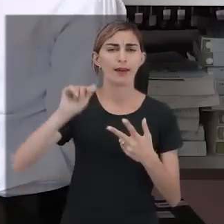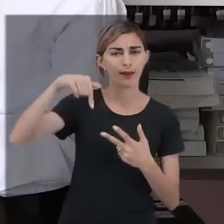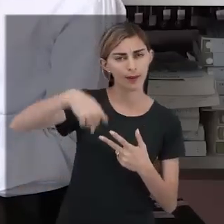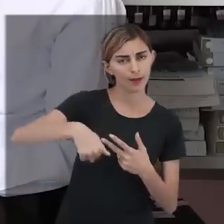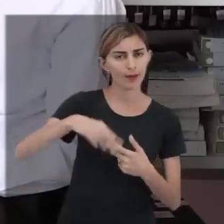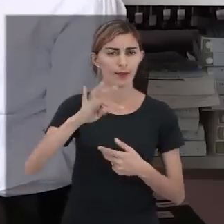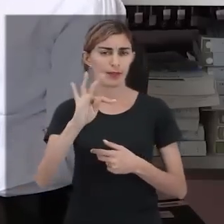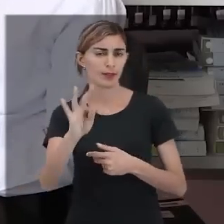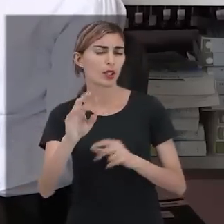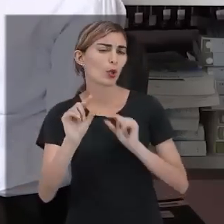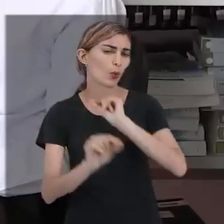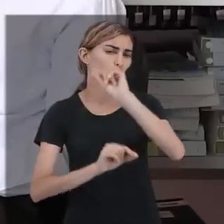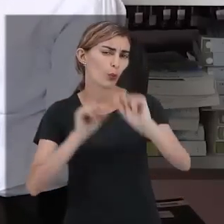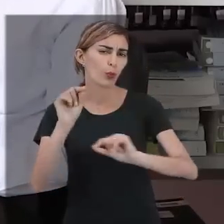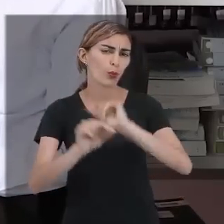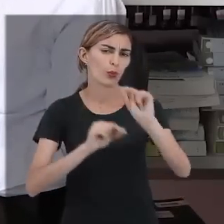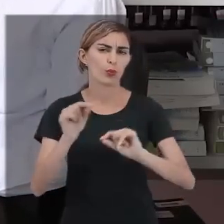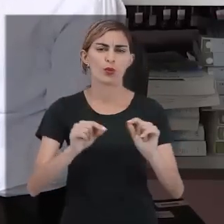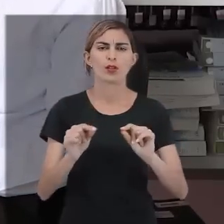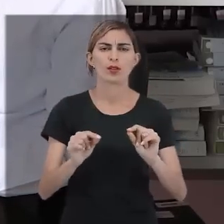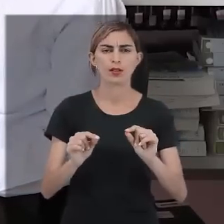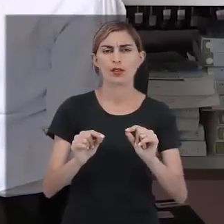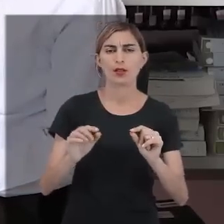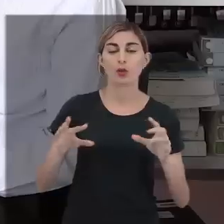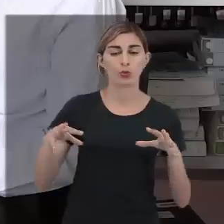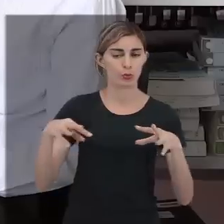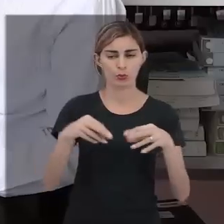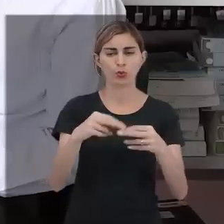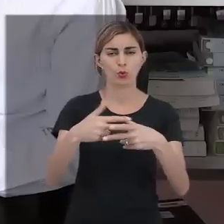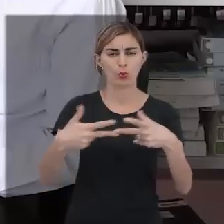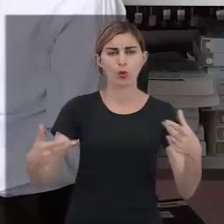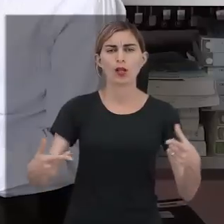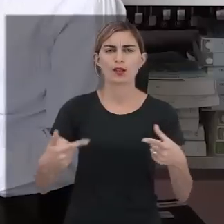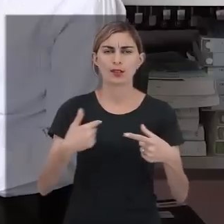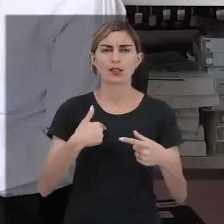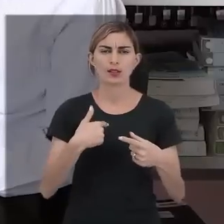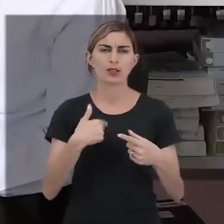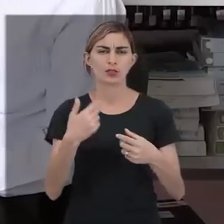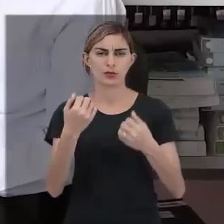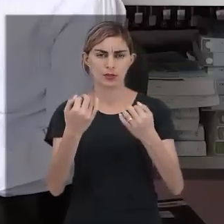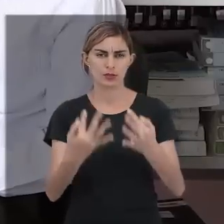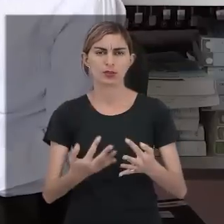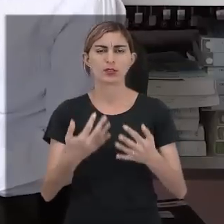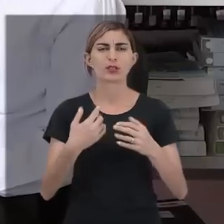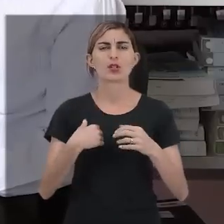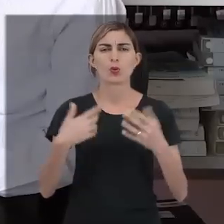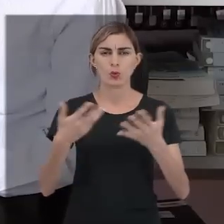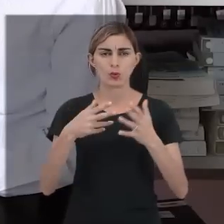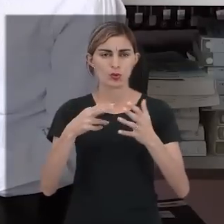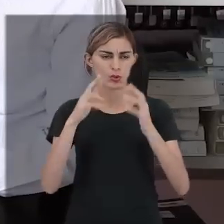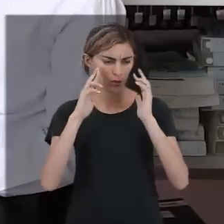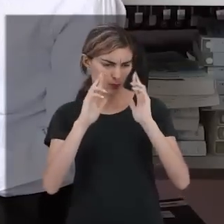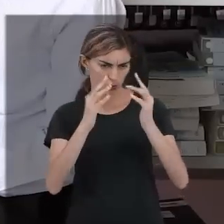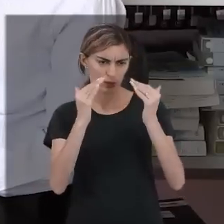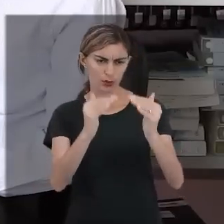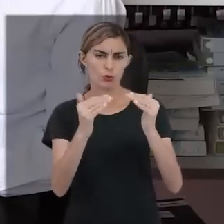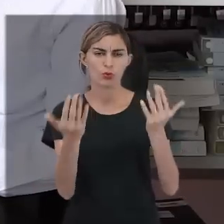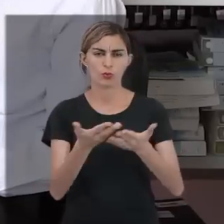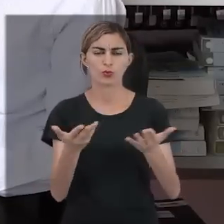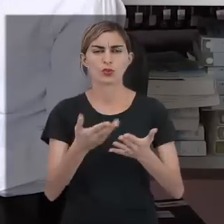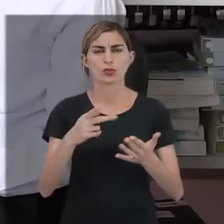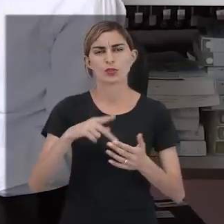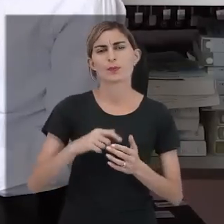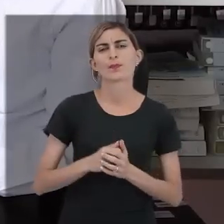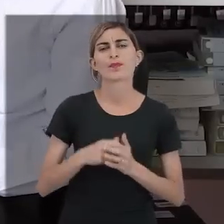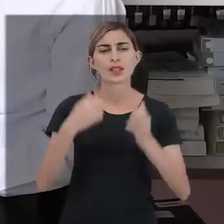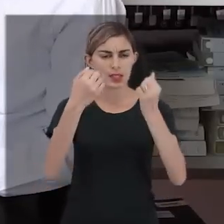seria isso, né? O que seria esse termo adicional total? O autor Paladini, né, muito respeitado hoje, ele também define o